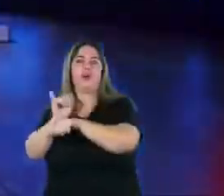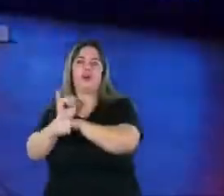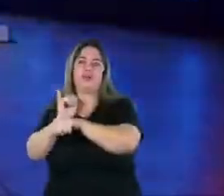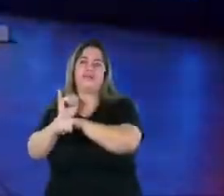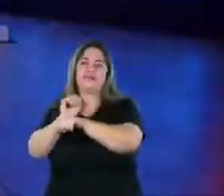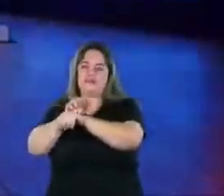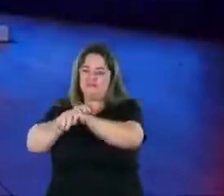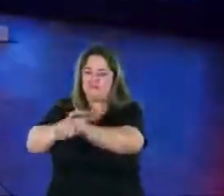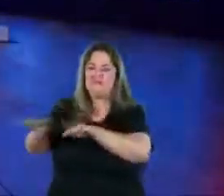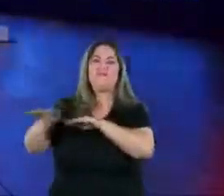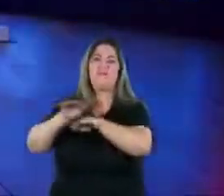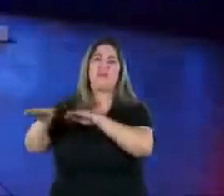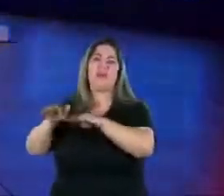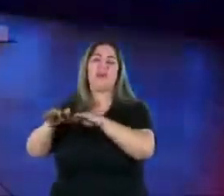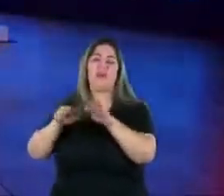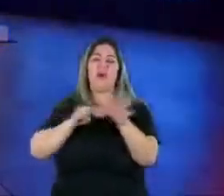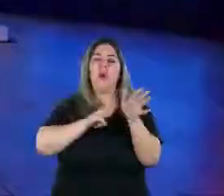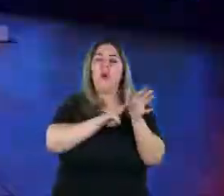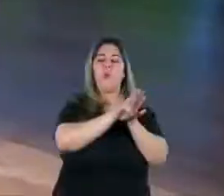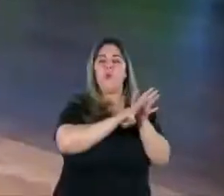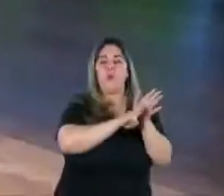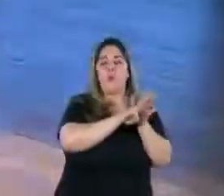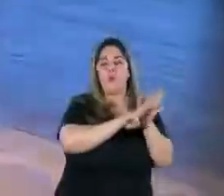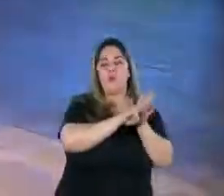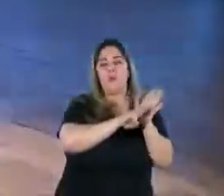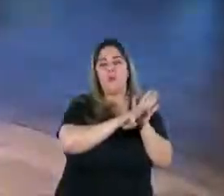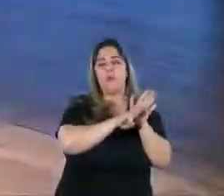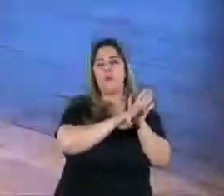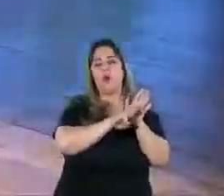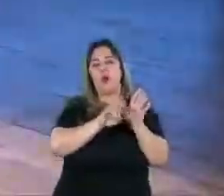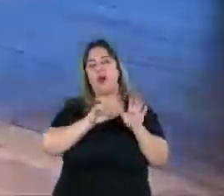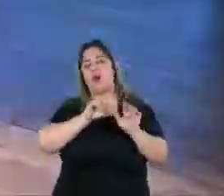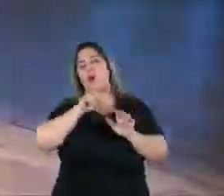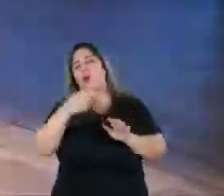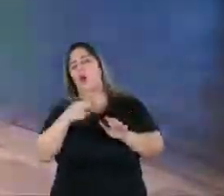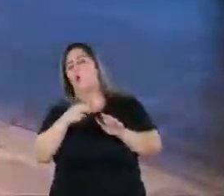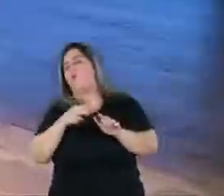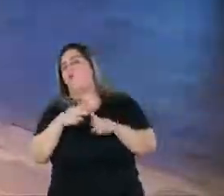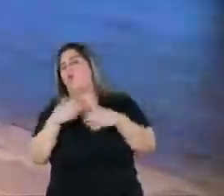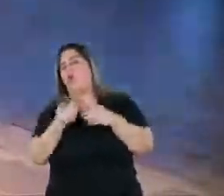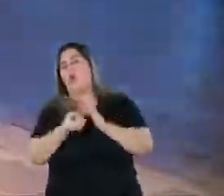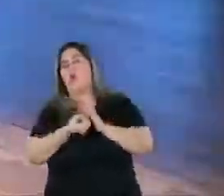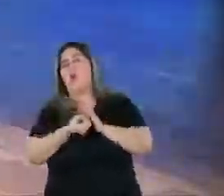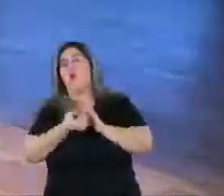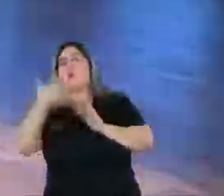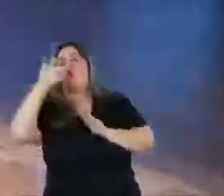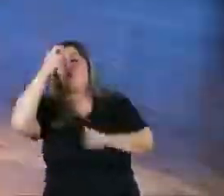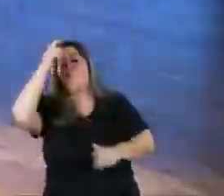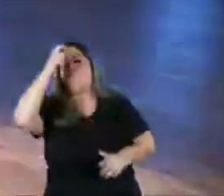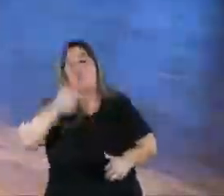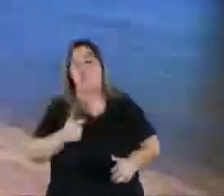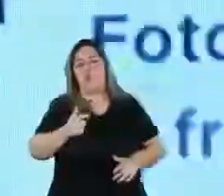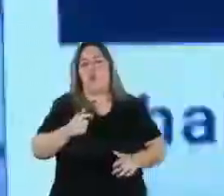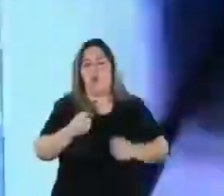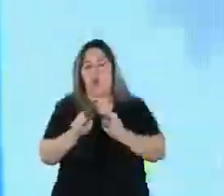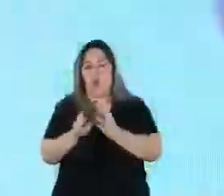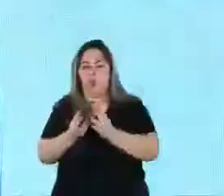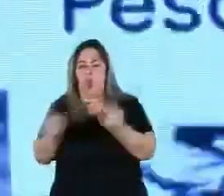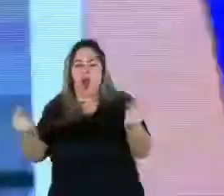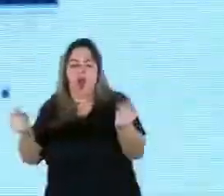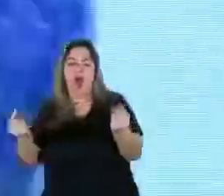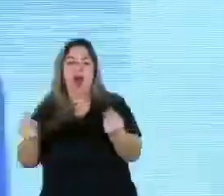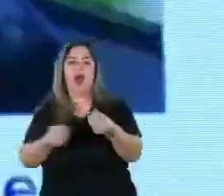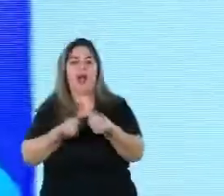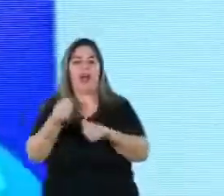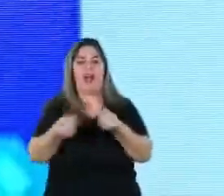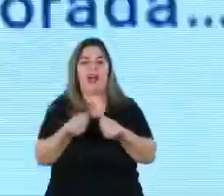ação. O método, ou o pleno emprego das quantidades do sujeito, qualidades do sujeito,